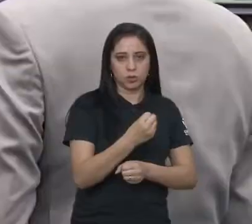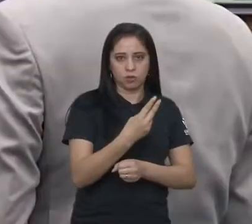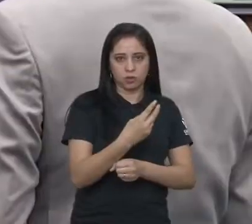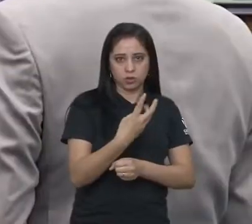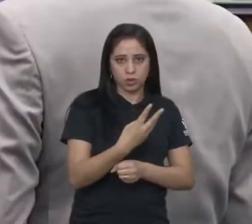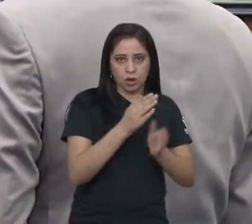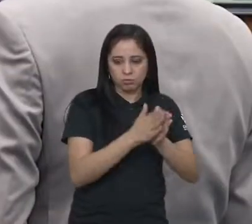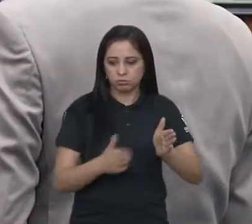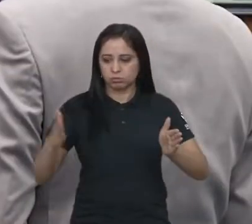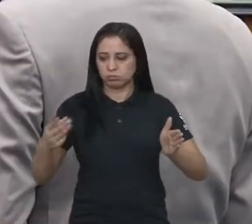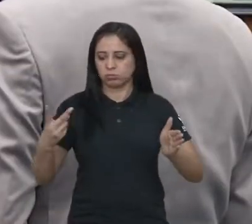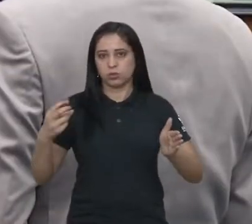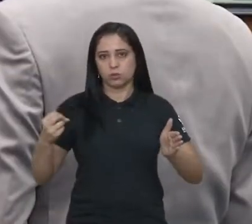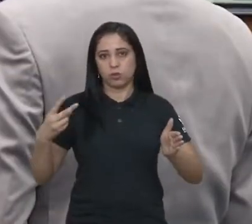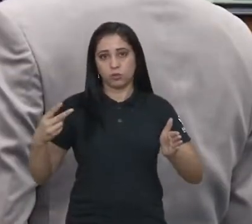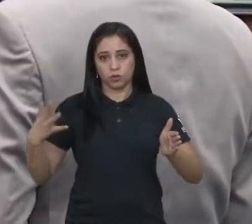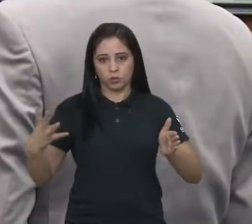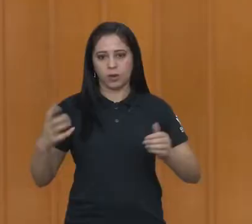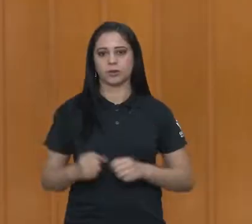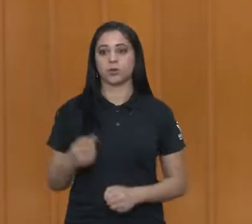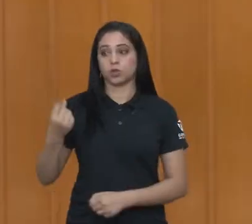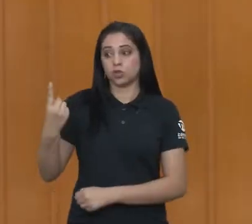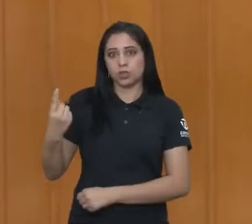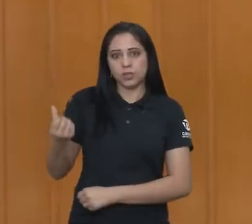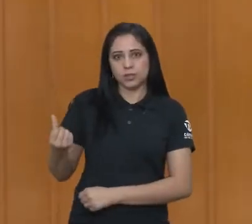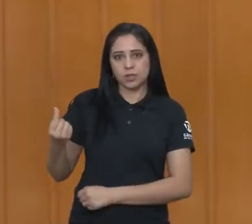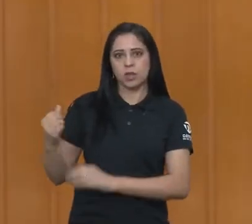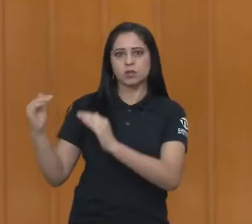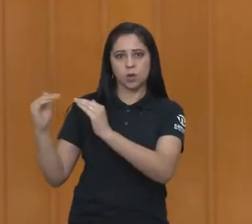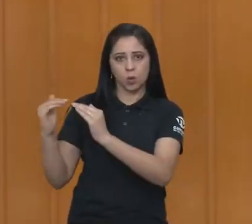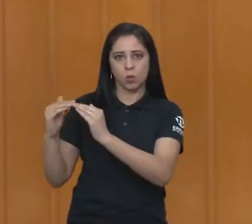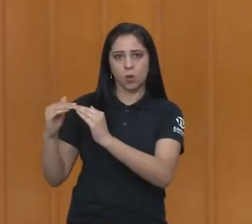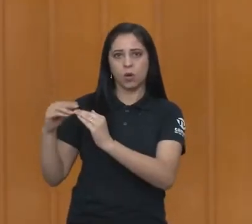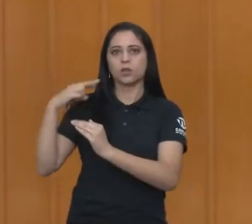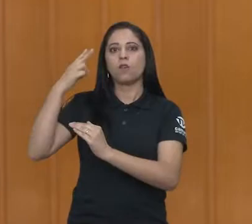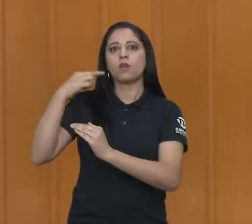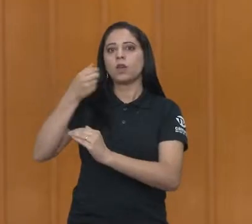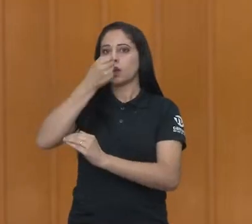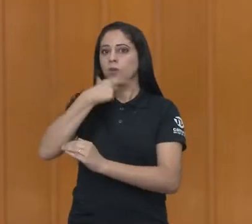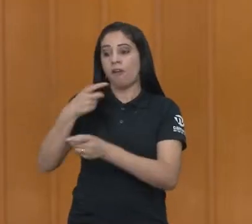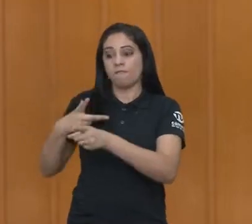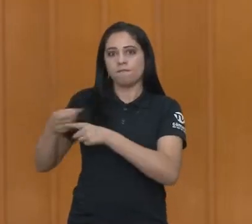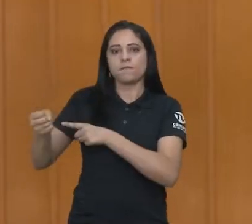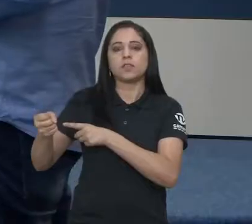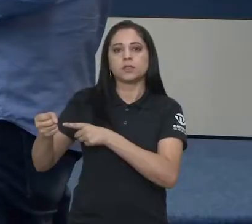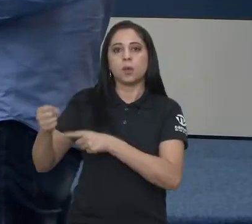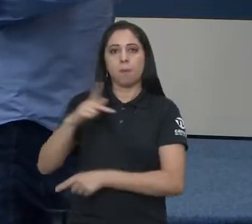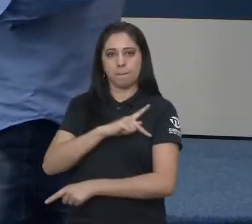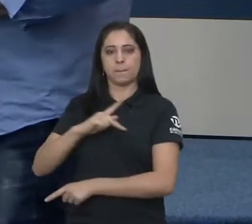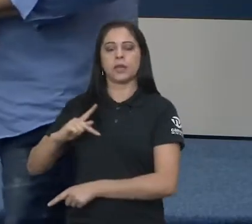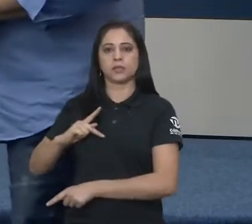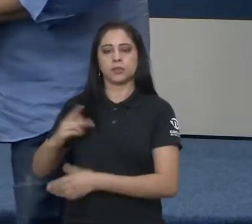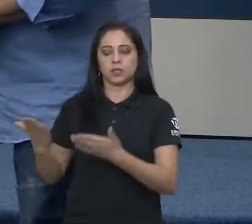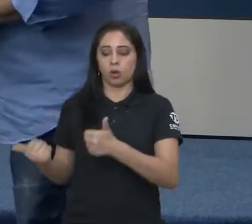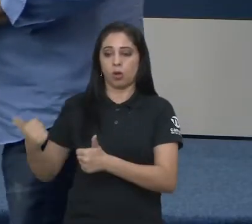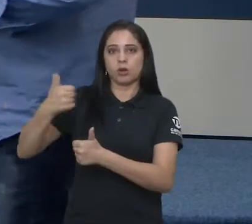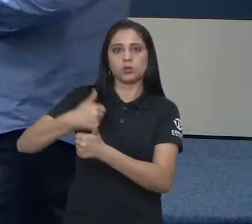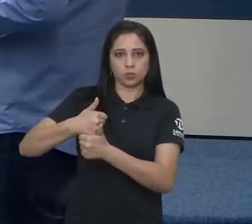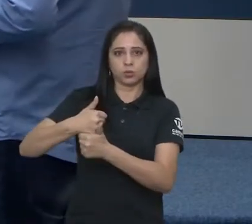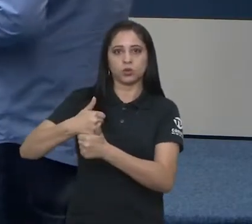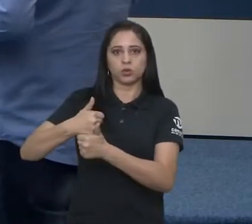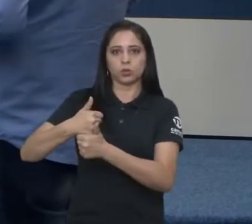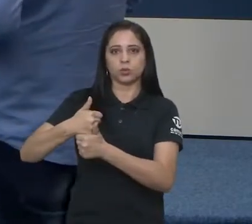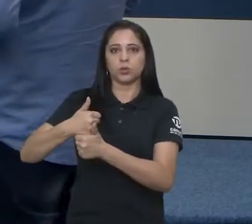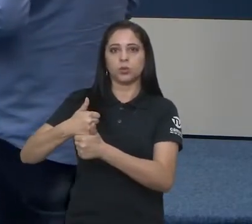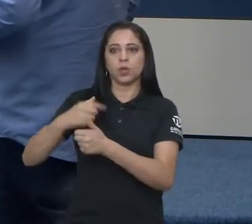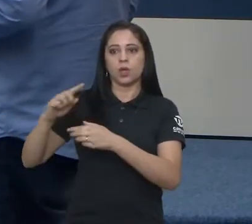2023-2024. Com 16 votos favoráveis, o vereador Roberto do Eleven foi eleito presidente e passa a exercer a função a